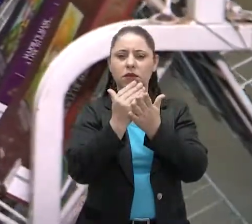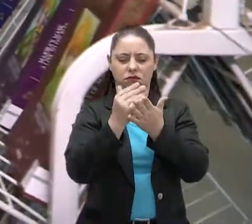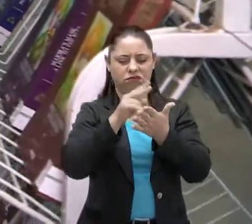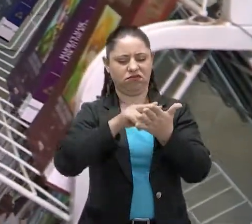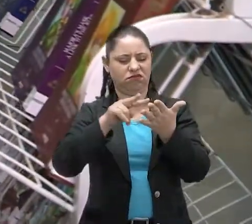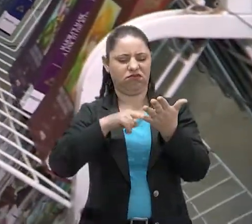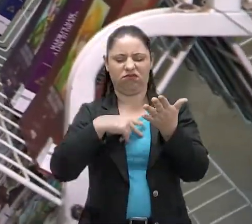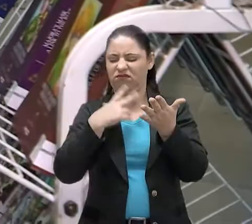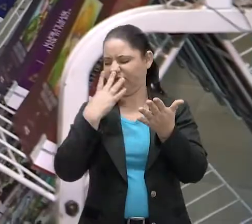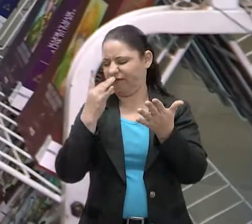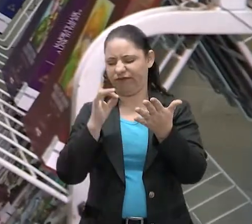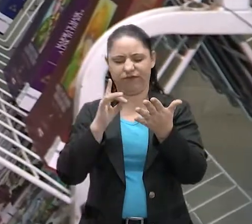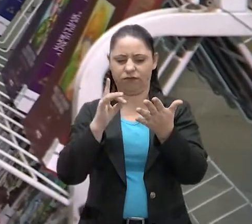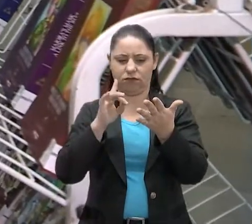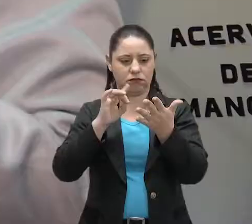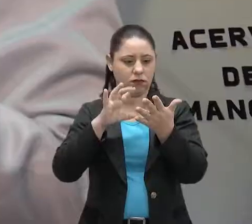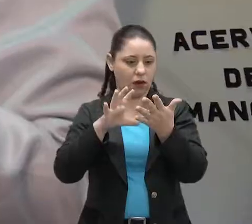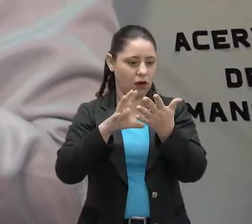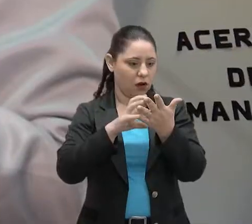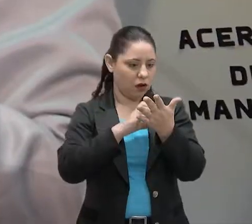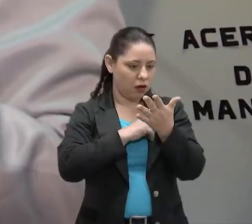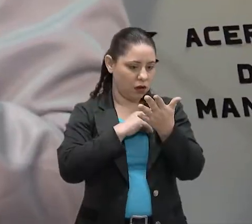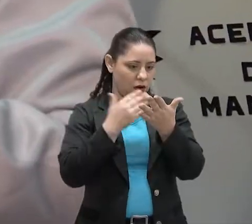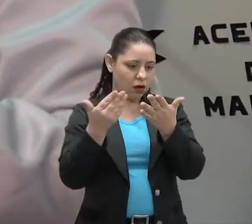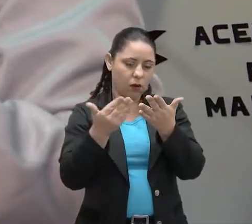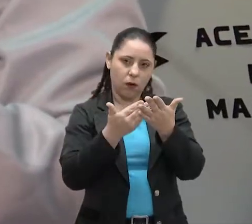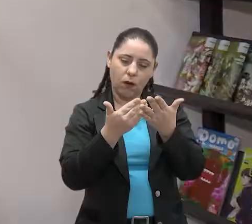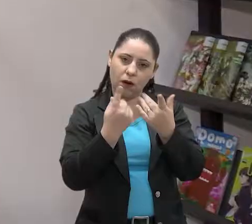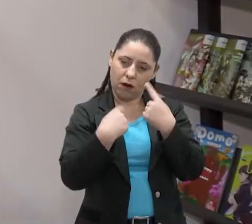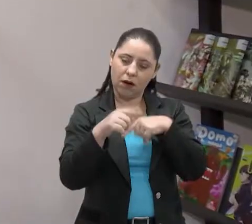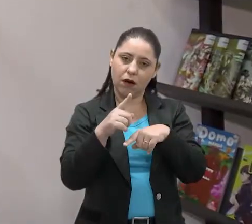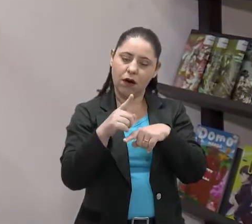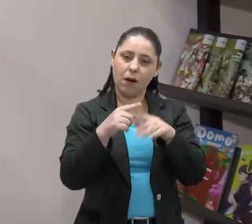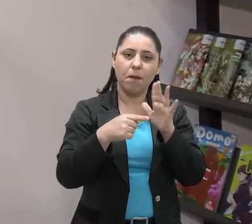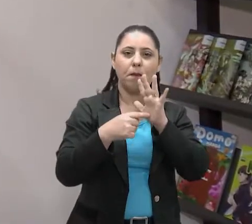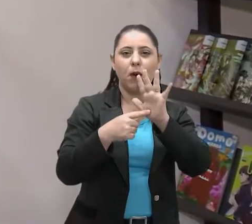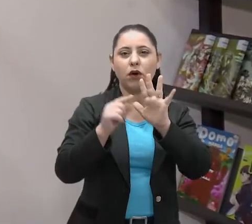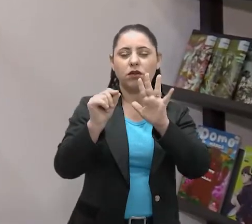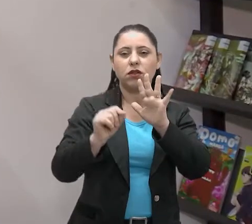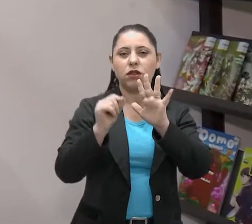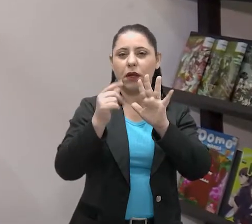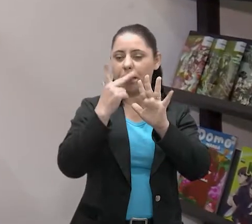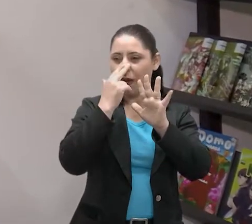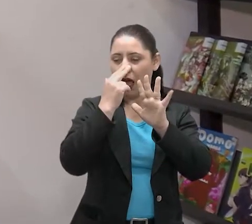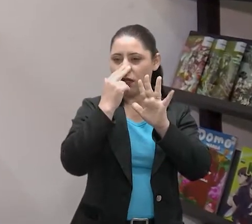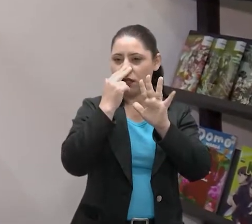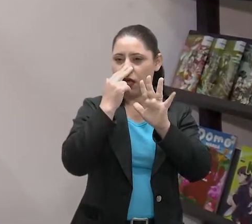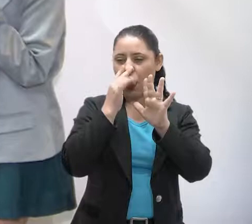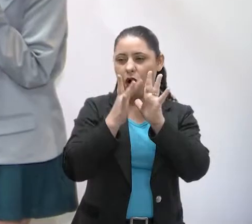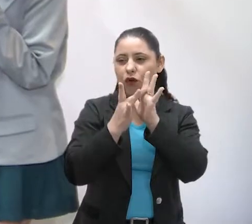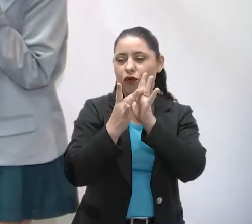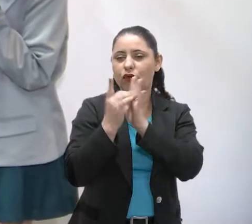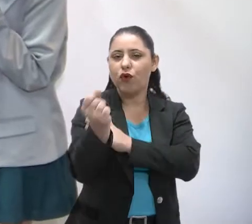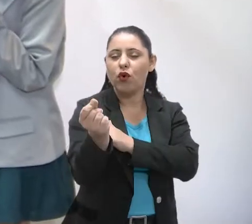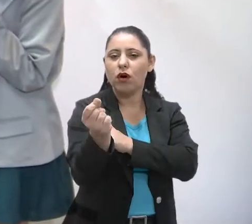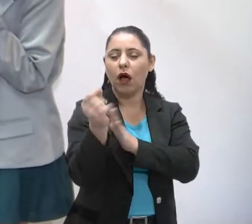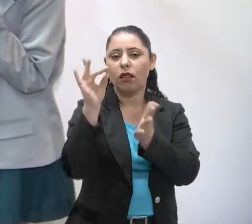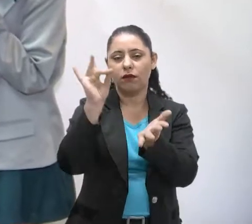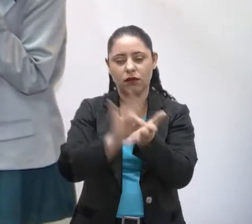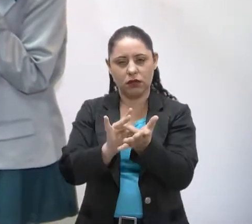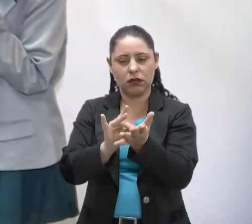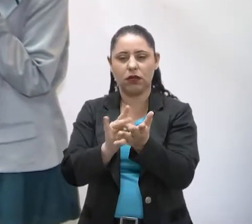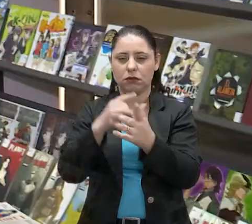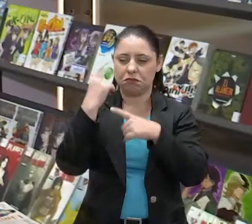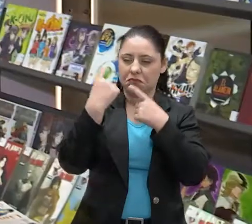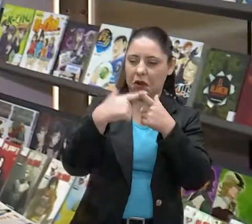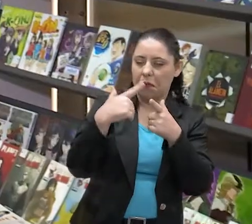começou a lê-los, não era muito fã, mas depois pegou o gosto. Para ela, os mangás simbolizam um escape da realidade e